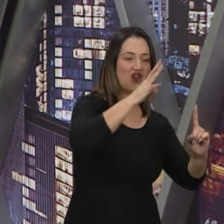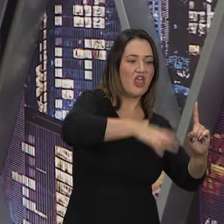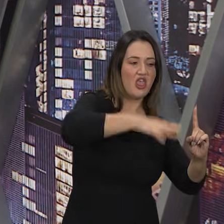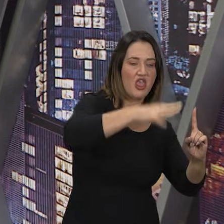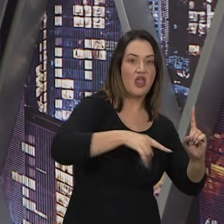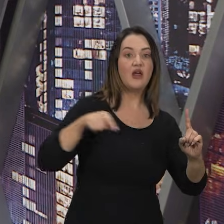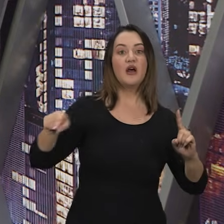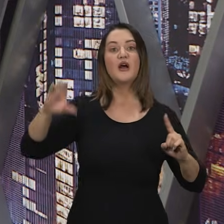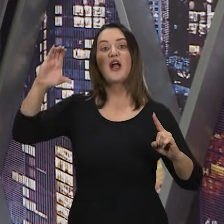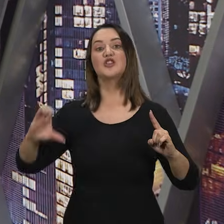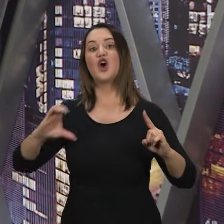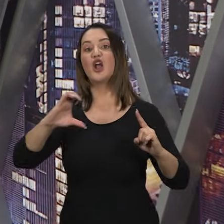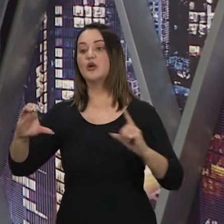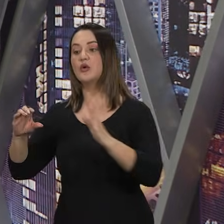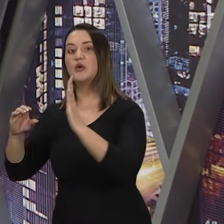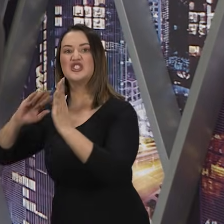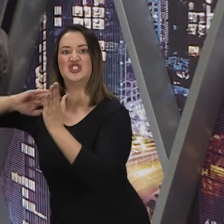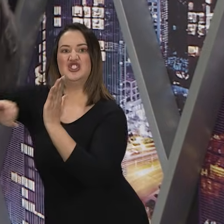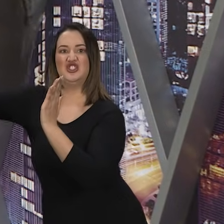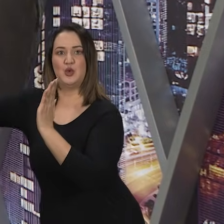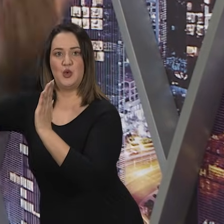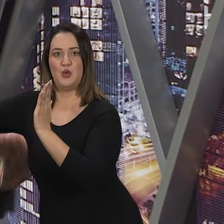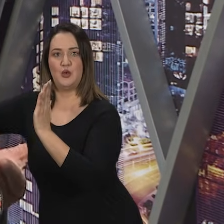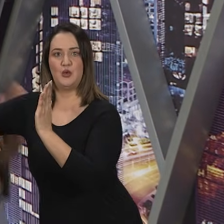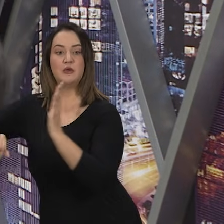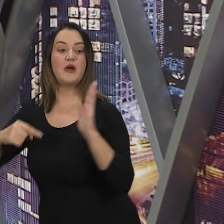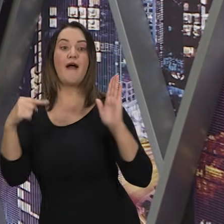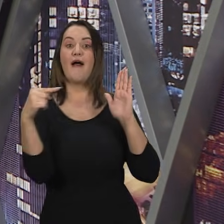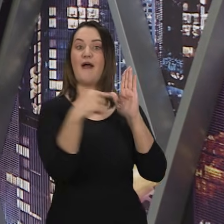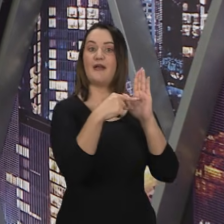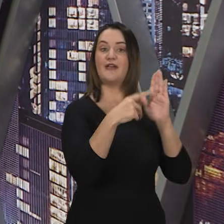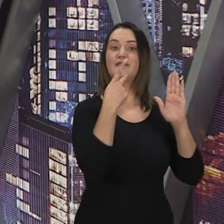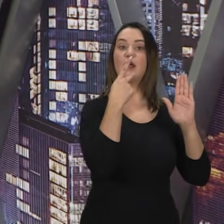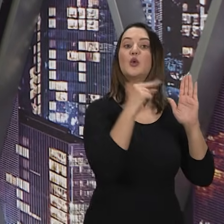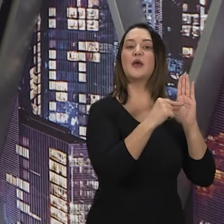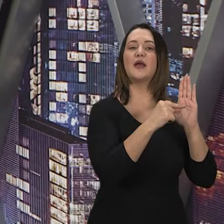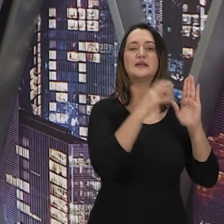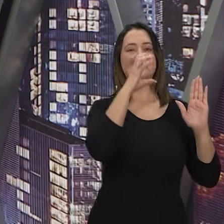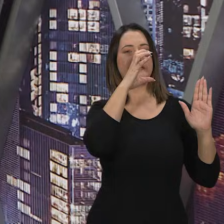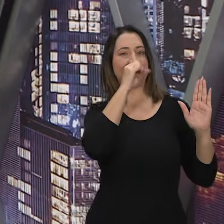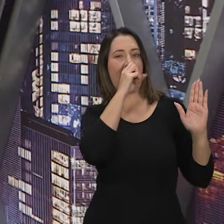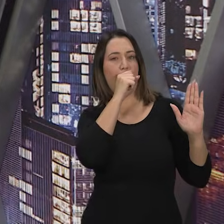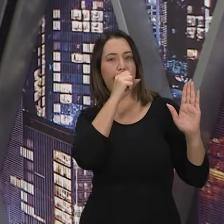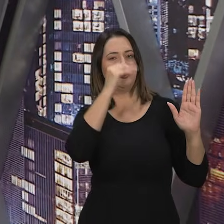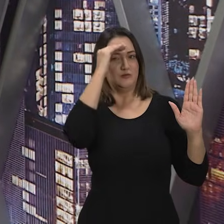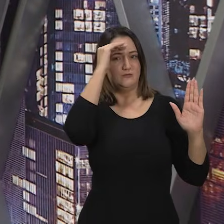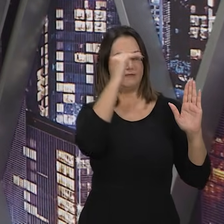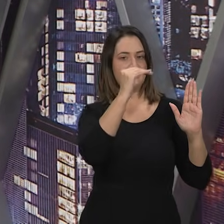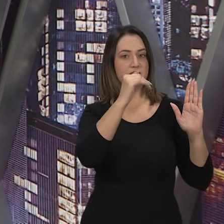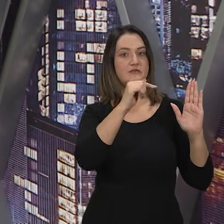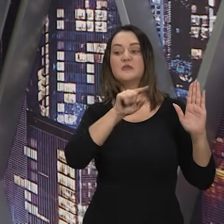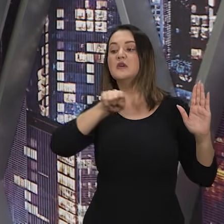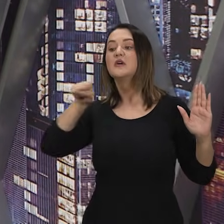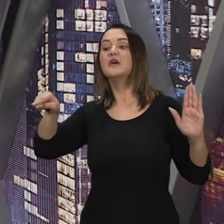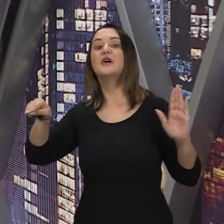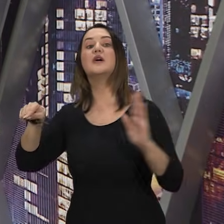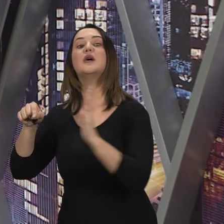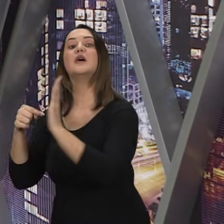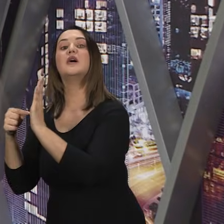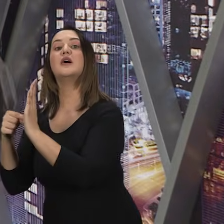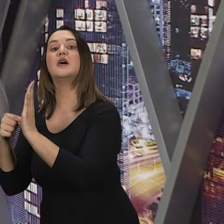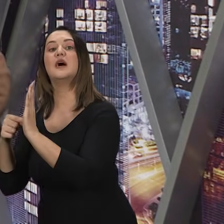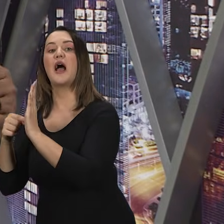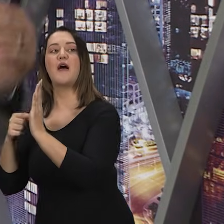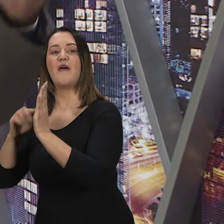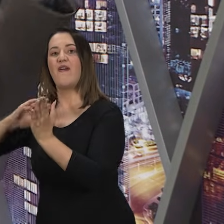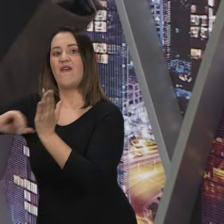foi tirado isso. Onde fala do sábado, que é o 4º mandamento, no catecismo está domingo no lugar do sábado.